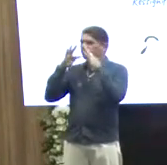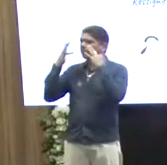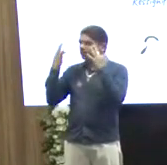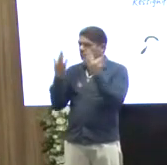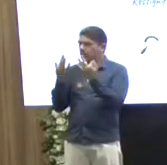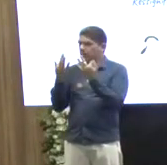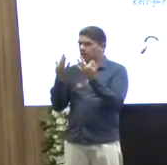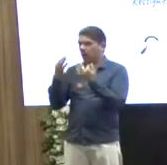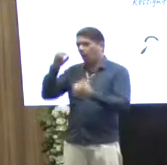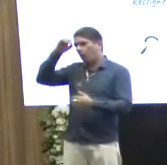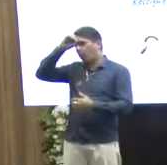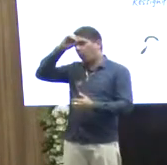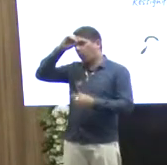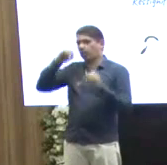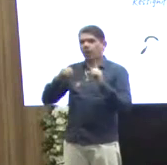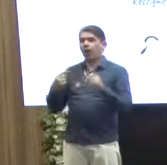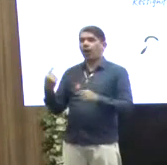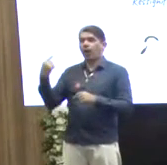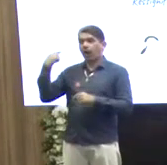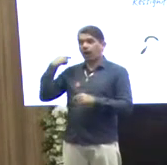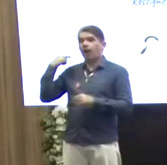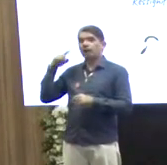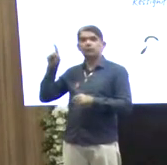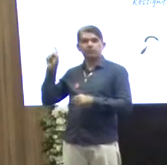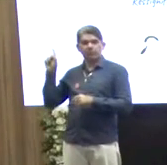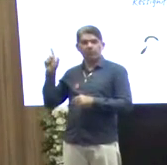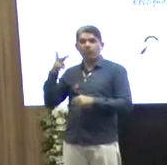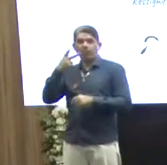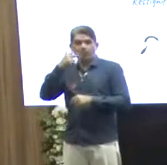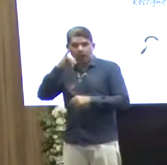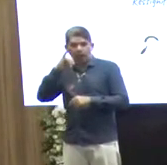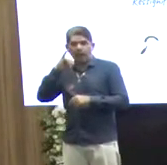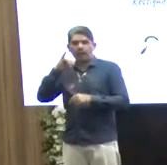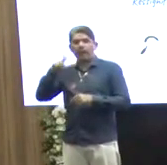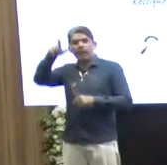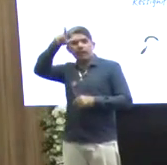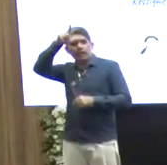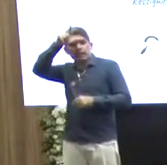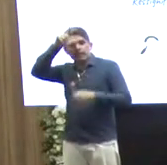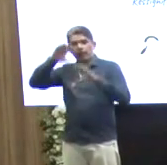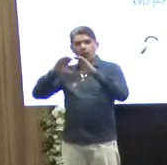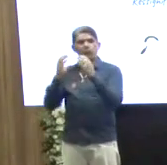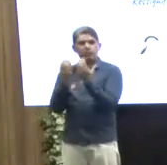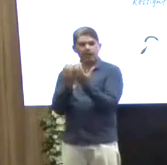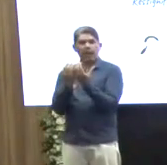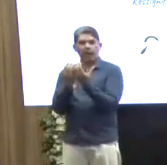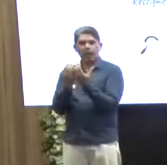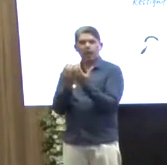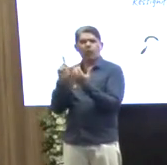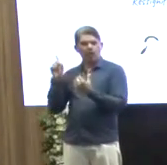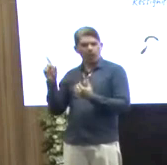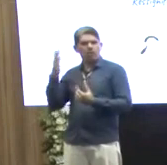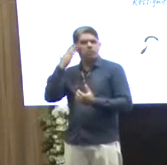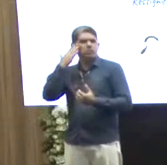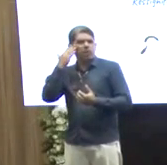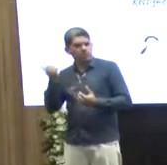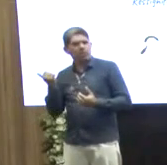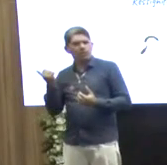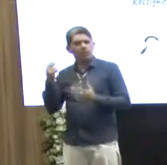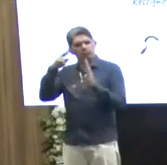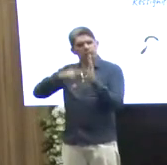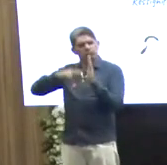sou. Eu sou uma mulher negra que me cresci sabendo negra. Eu não venho daquela família